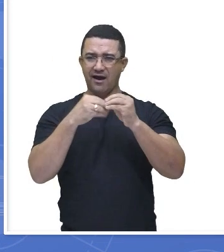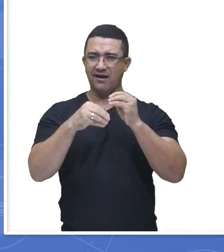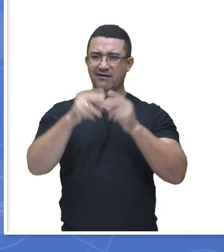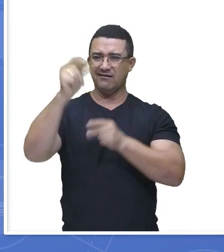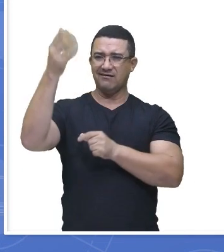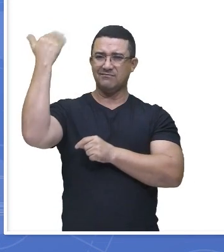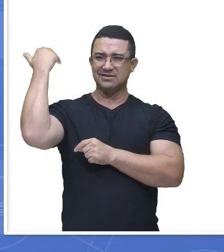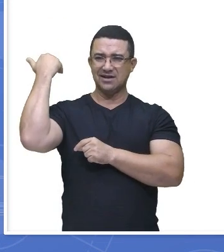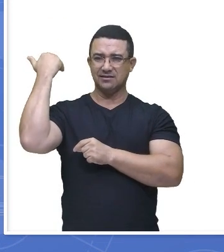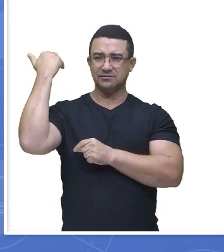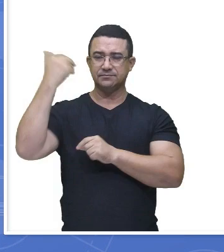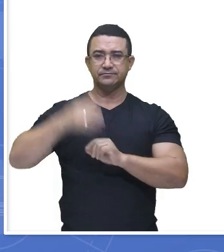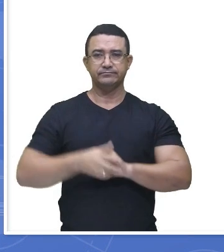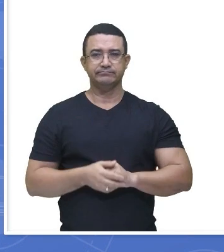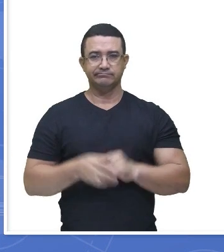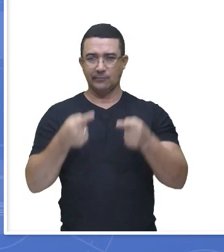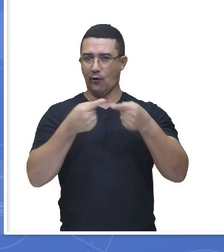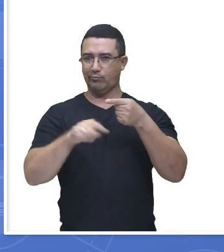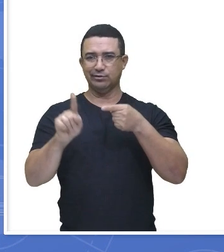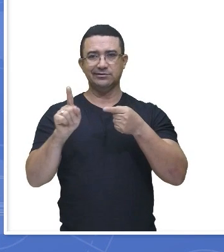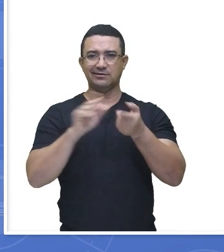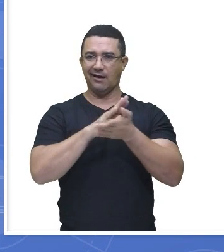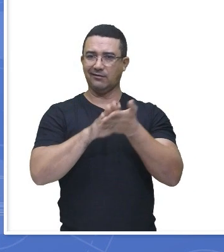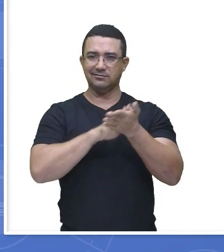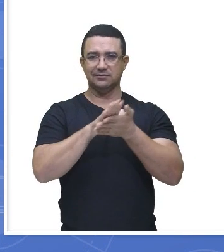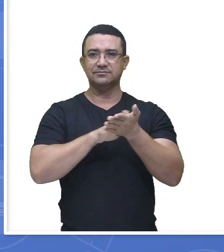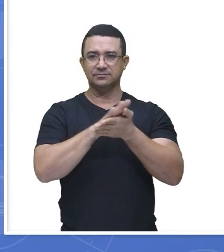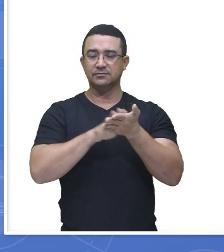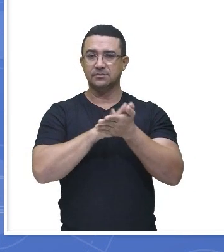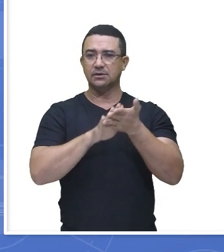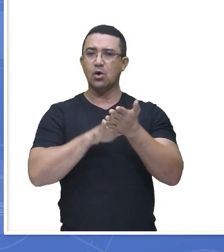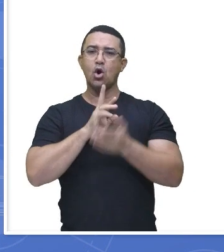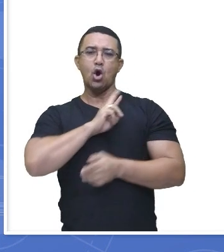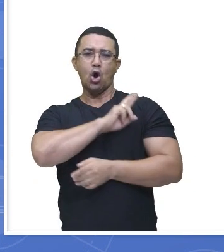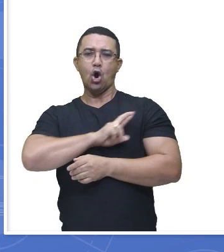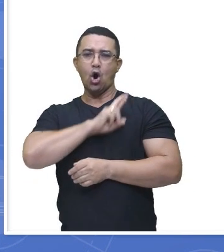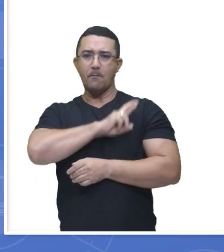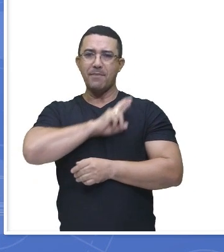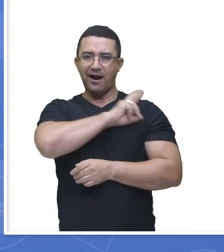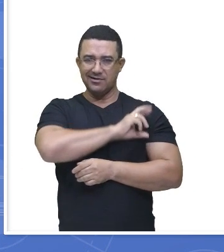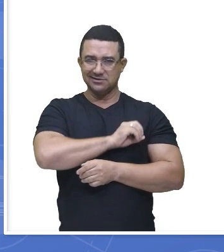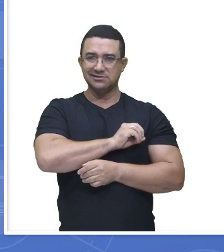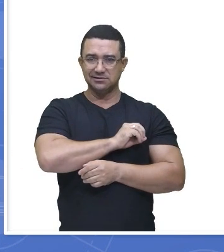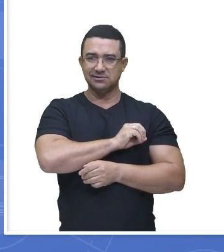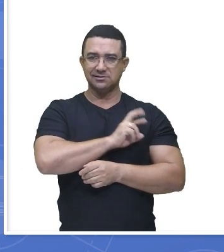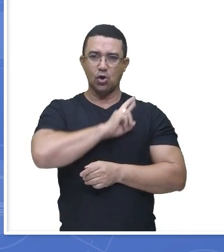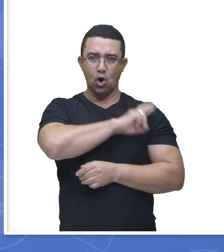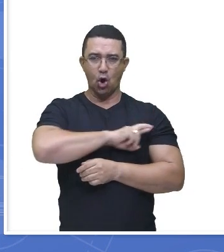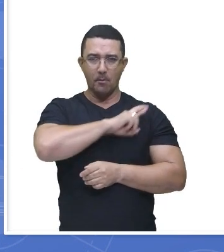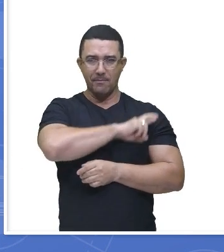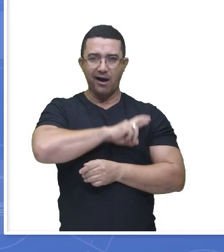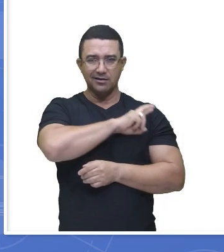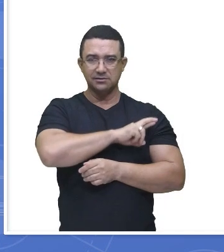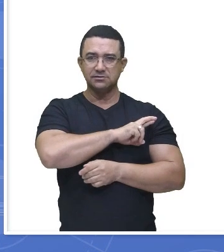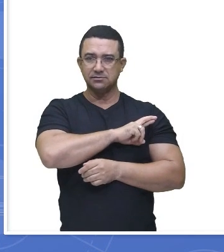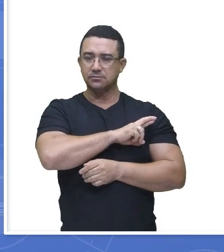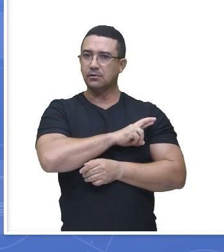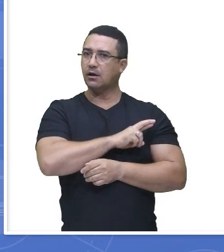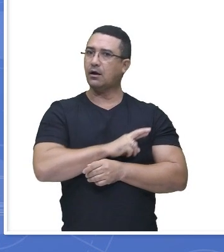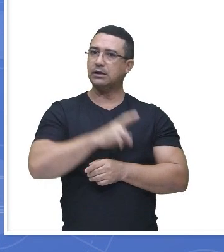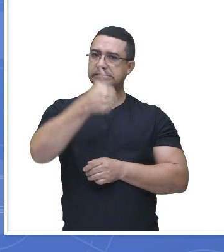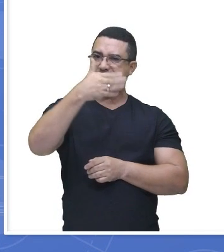falei, novela ontem? Não tem nada a ver com a novela brasileira. É o romance brasileiro, é um livro. Um romance é 100